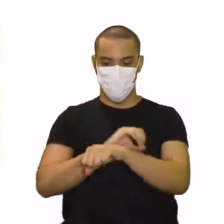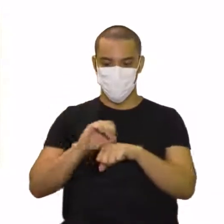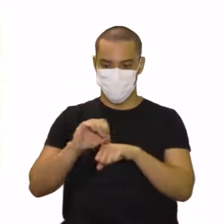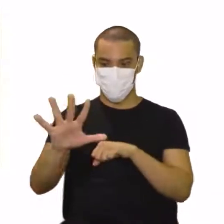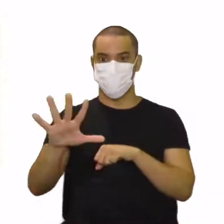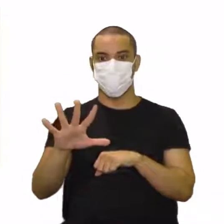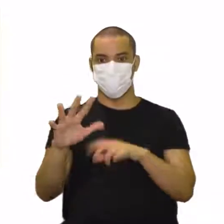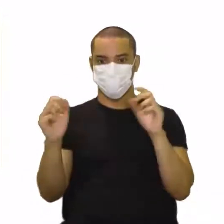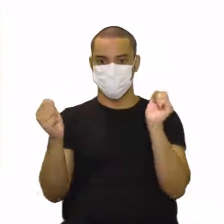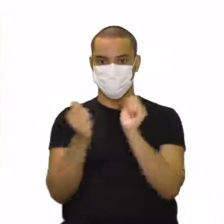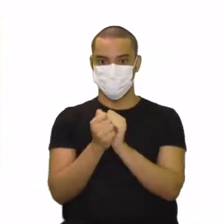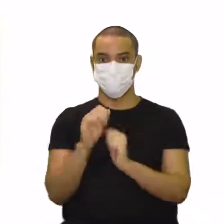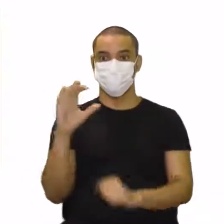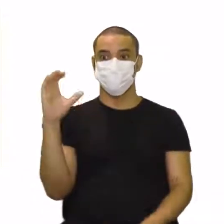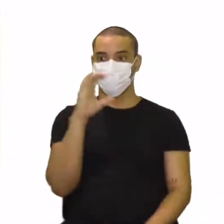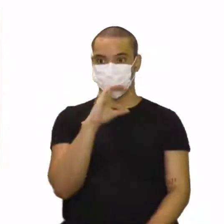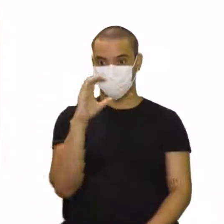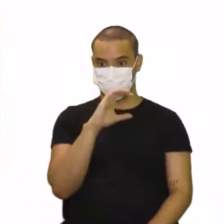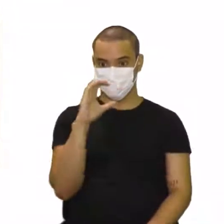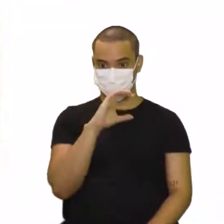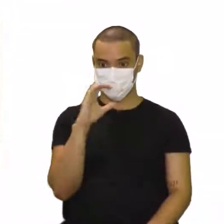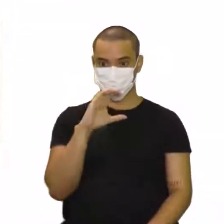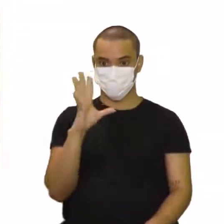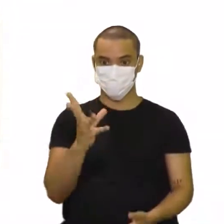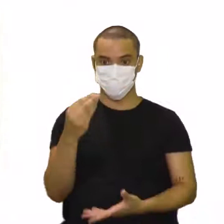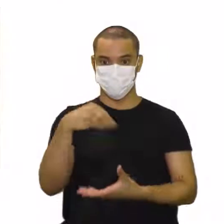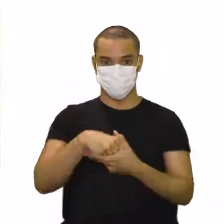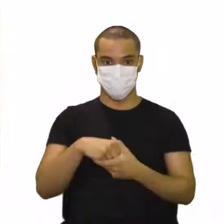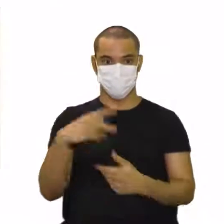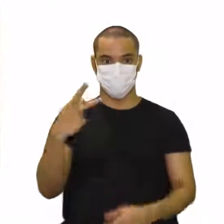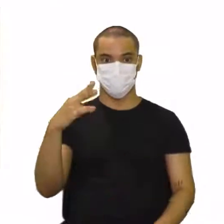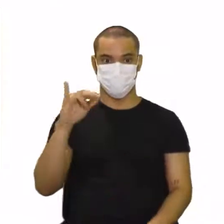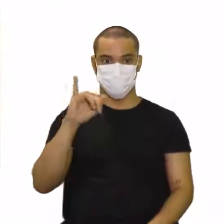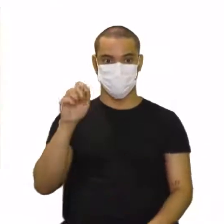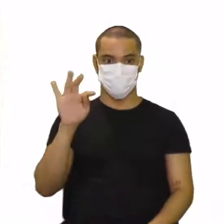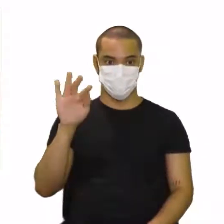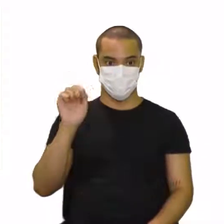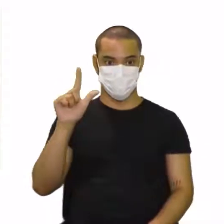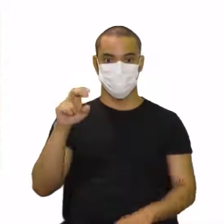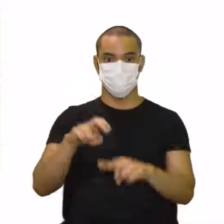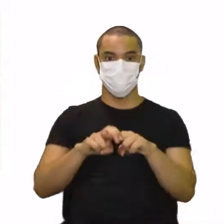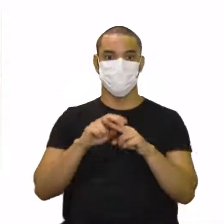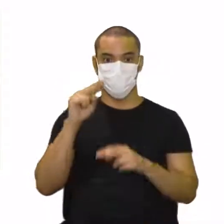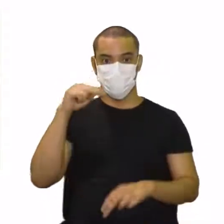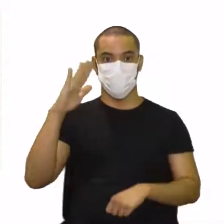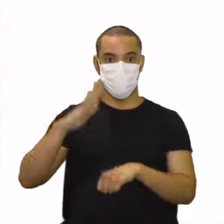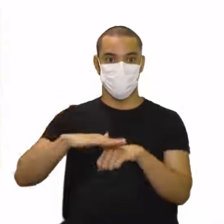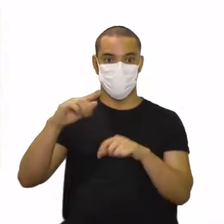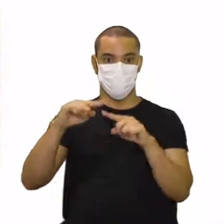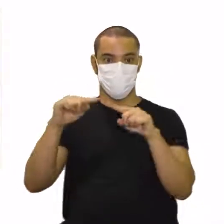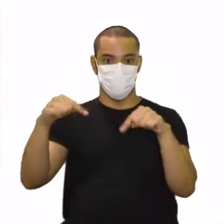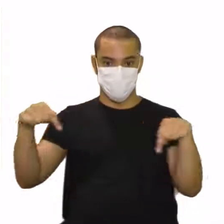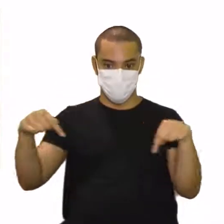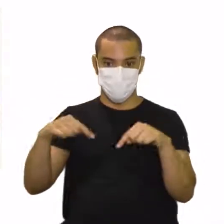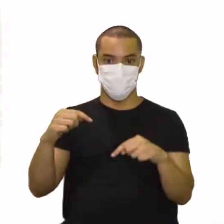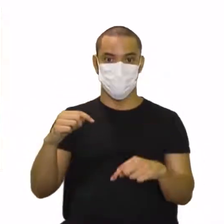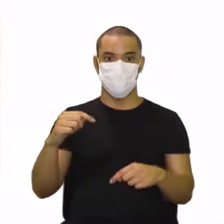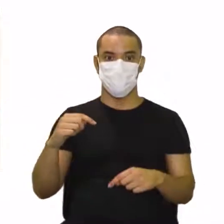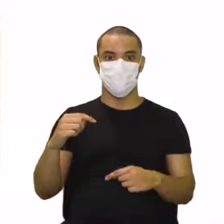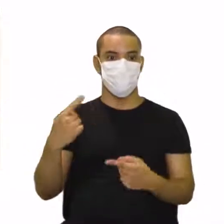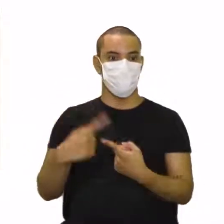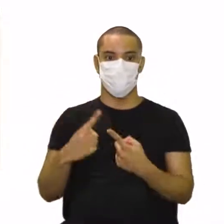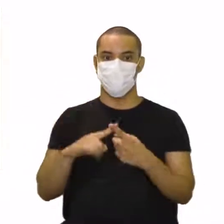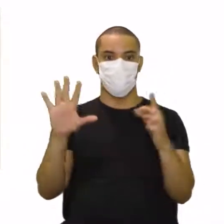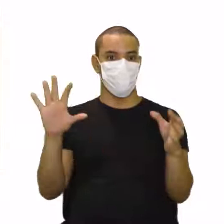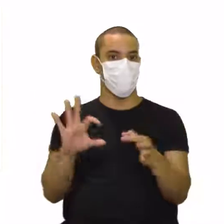induz uma aceleração nesse projétil. Então eu prefiro olhar mais o de baixo, né? Que não associa tanto a uma arma, né?